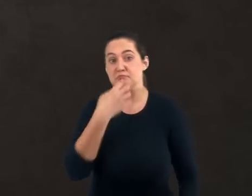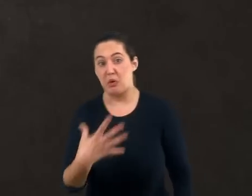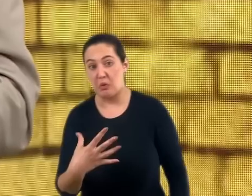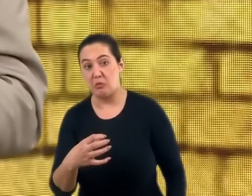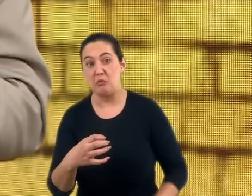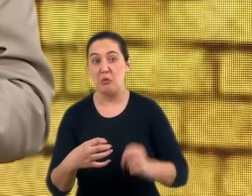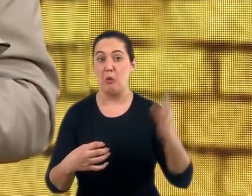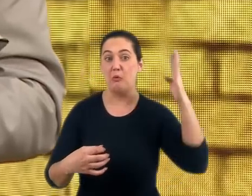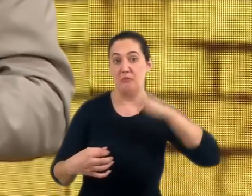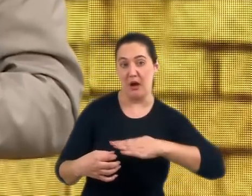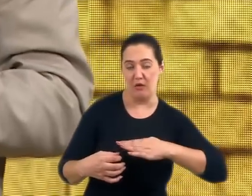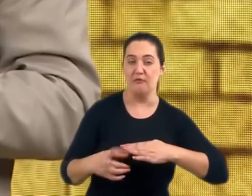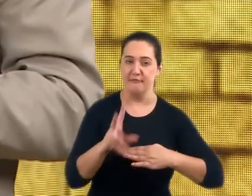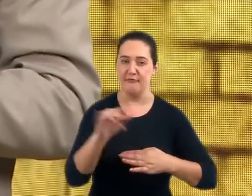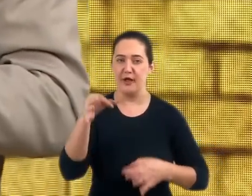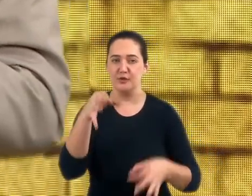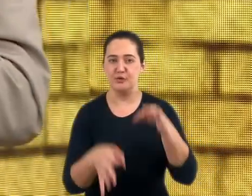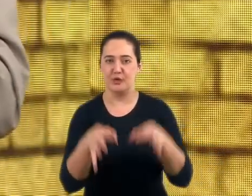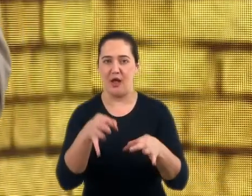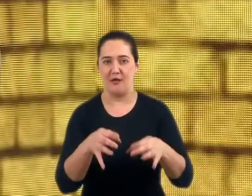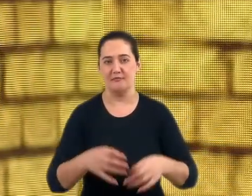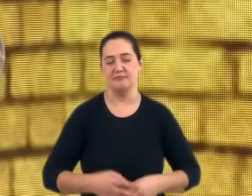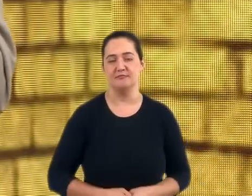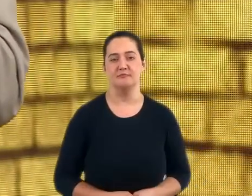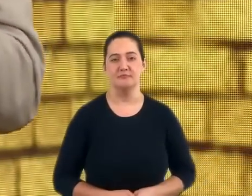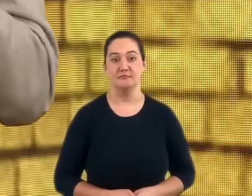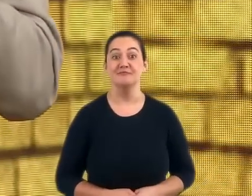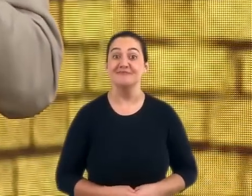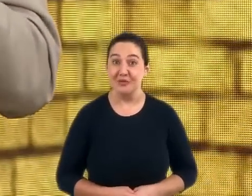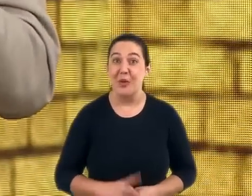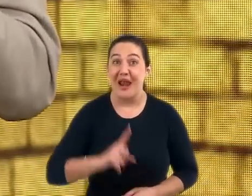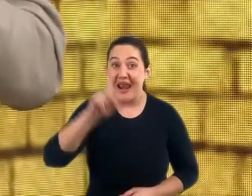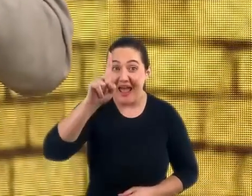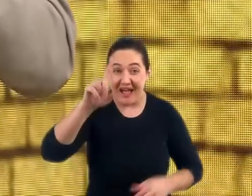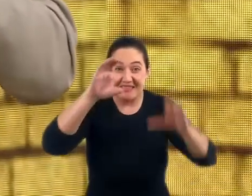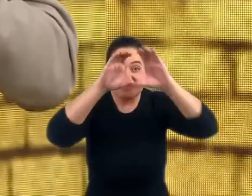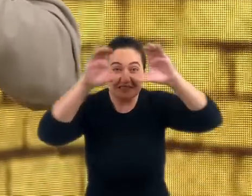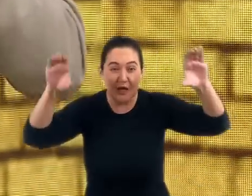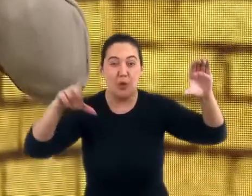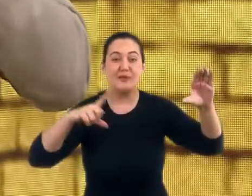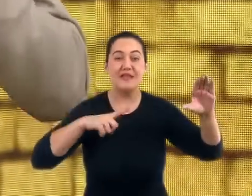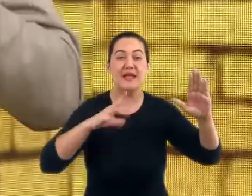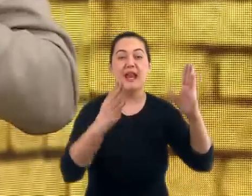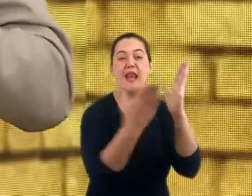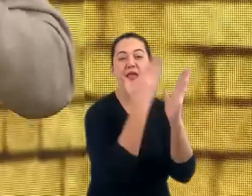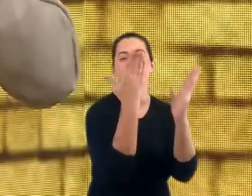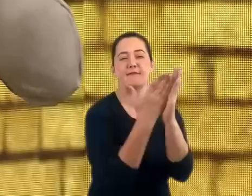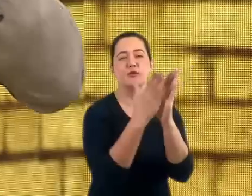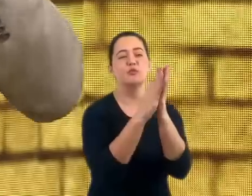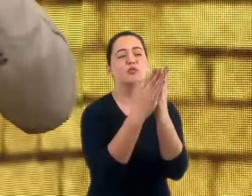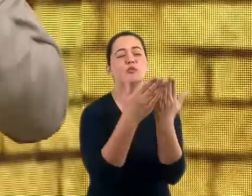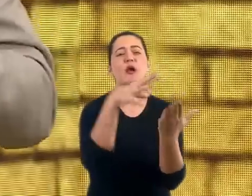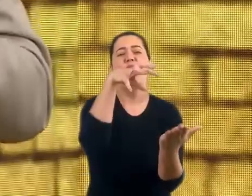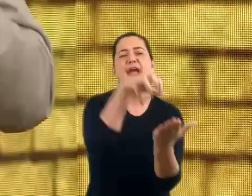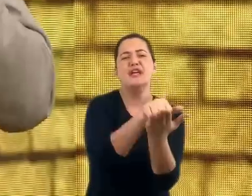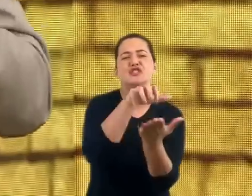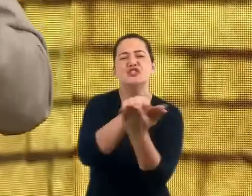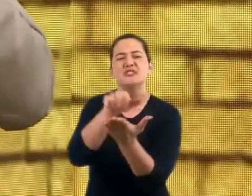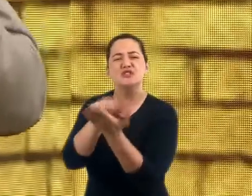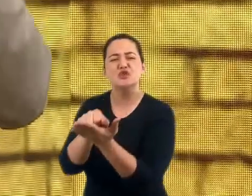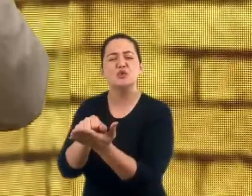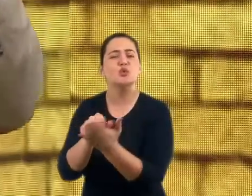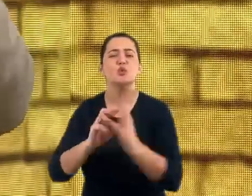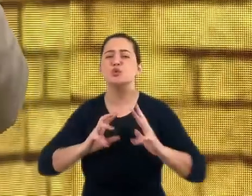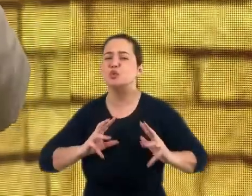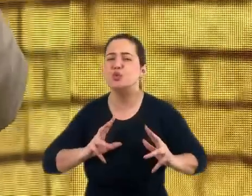mal. Percebeu? Estes registros, portanto, contêm a anotação de tudo o que já fizemos